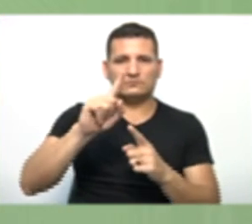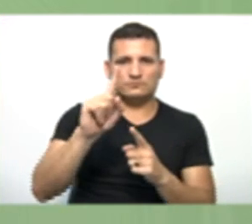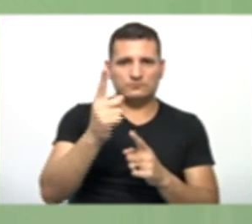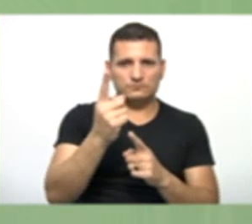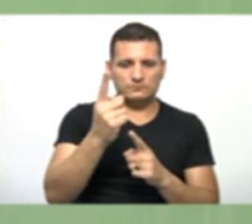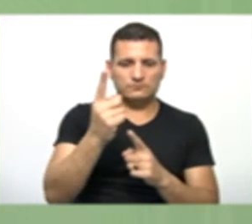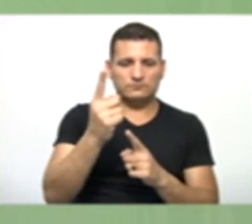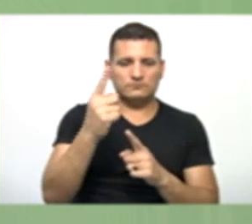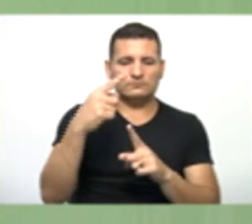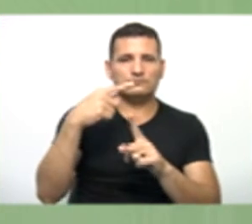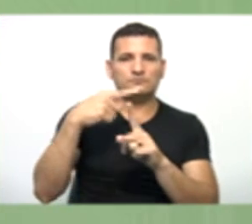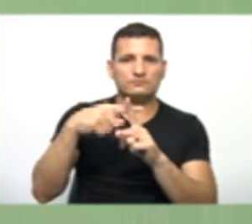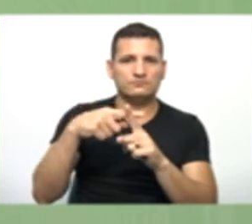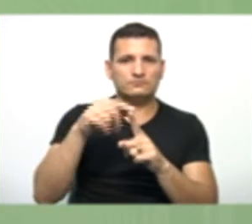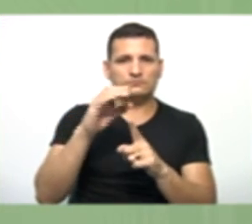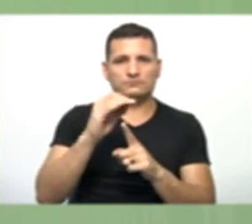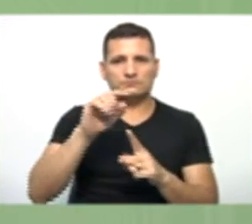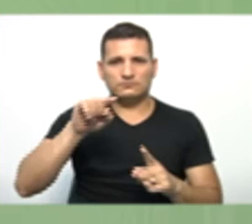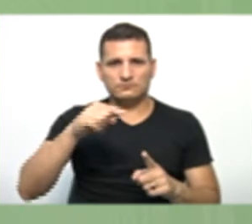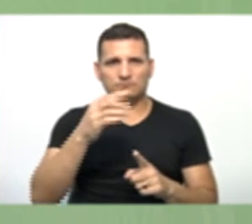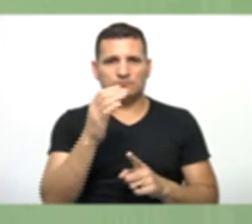mais 0,05